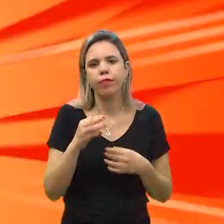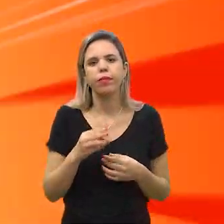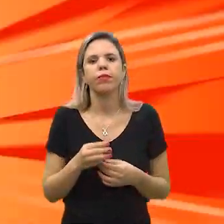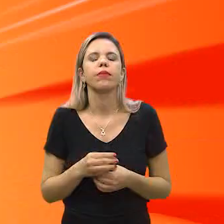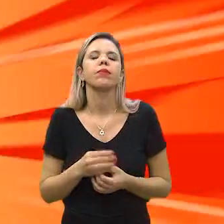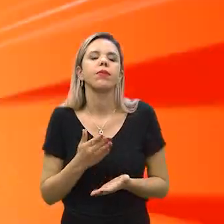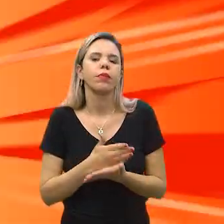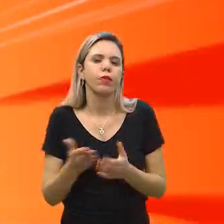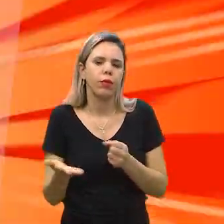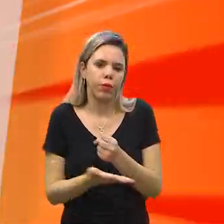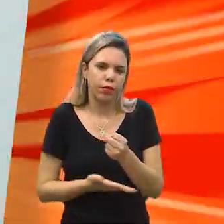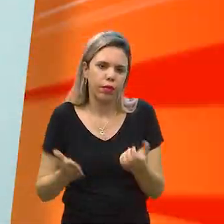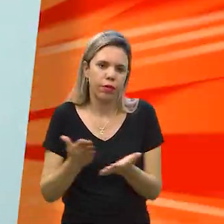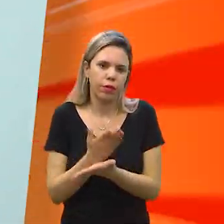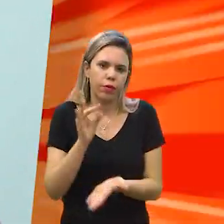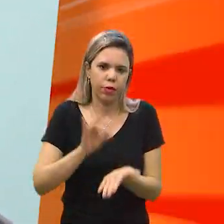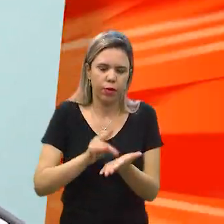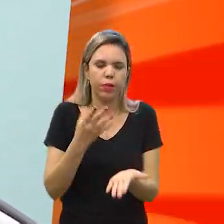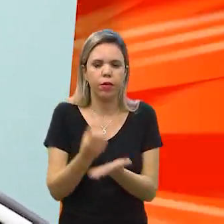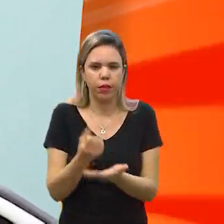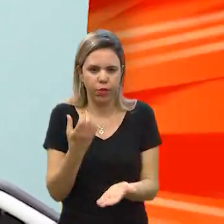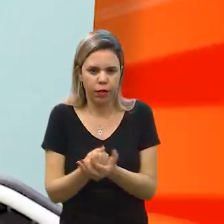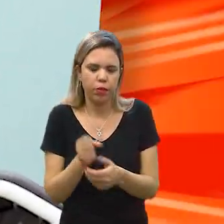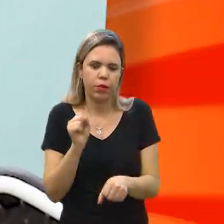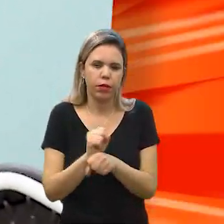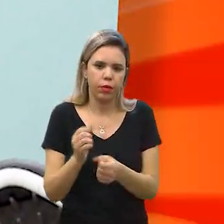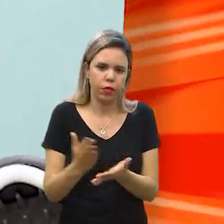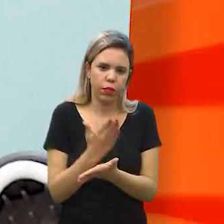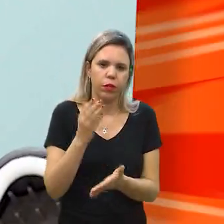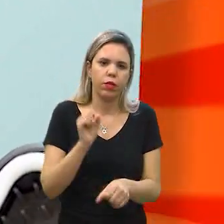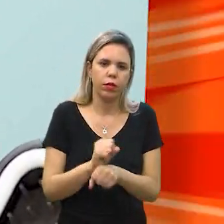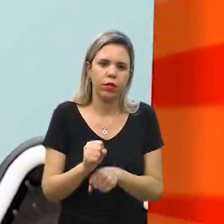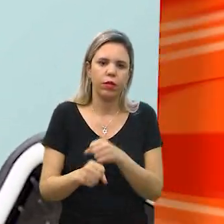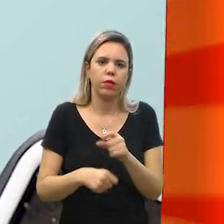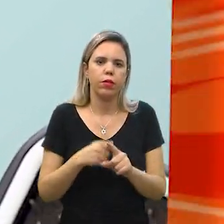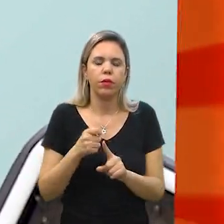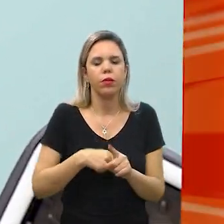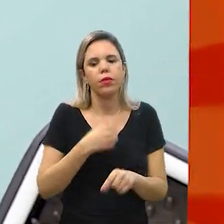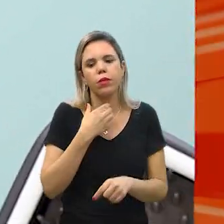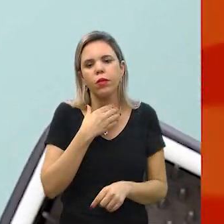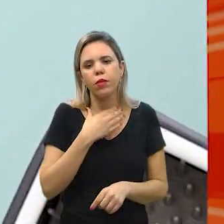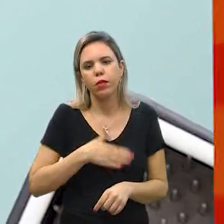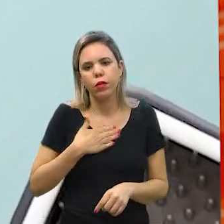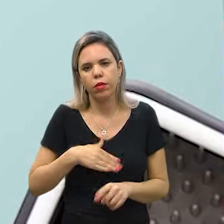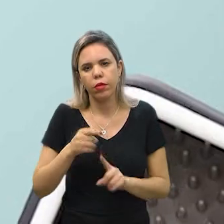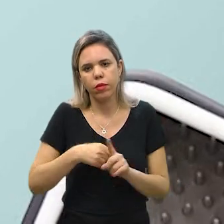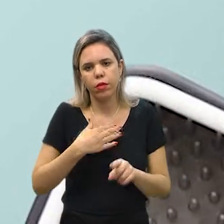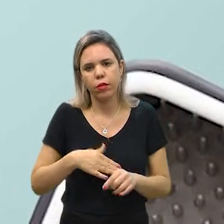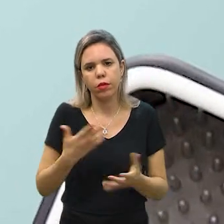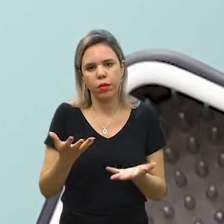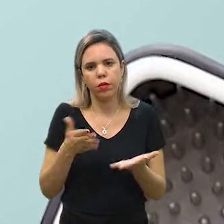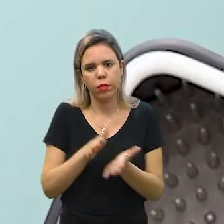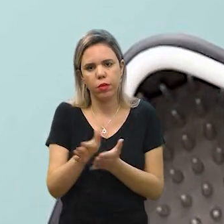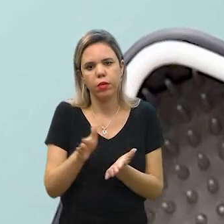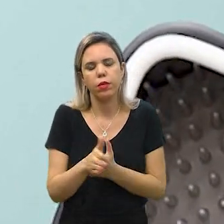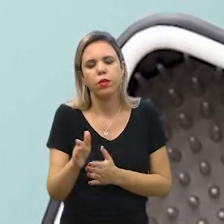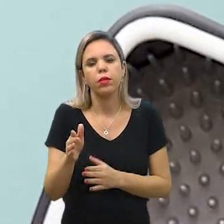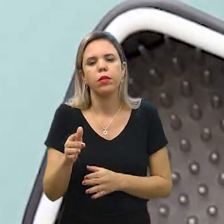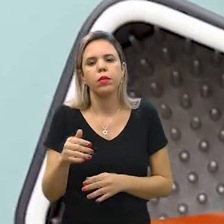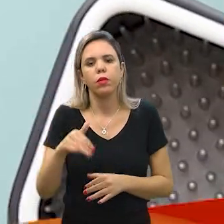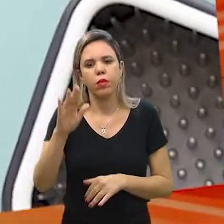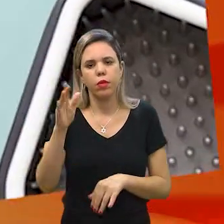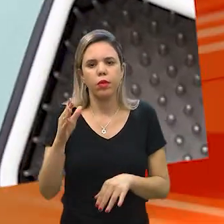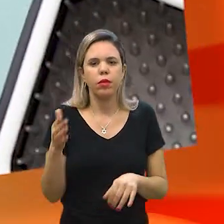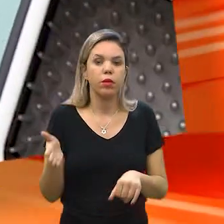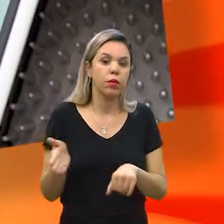verdade o e-book, porque o livro físico eu acho que eu esperei, eu publiquei ele em agosto, se eu não me engano. Eu queria ter publicado ele